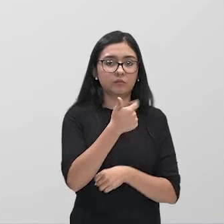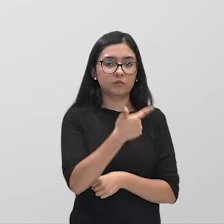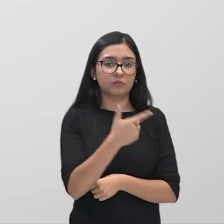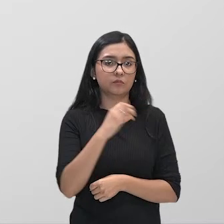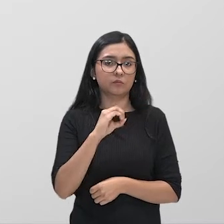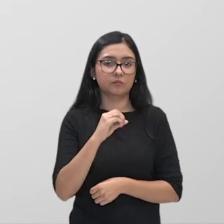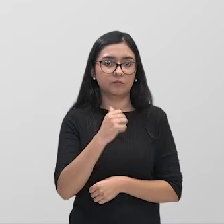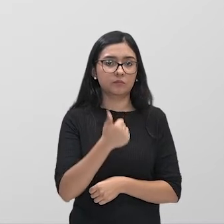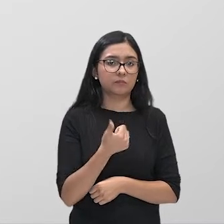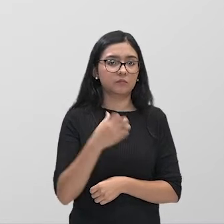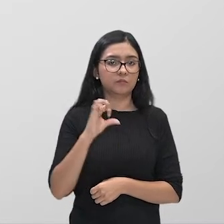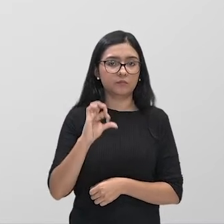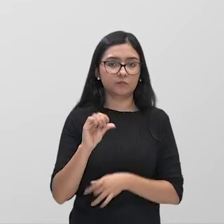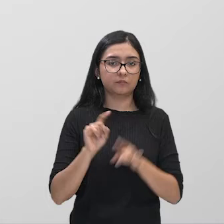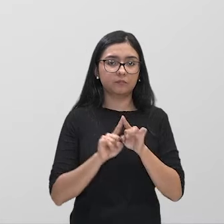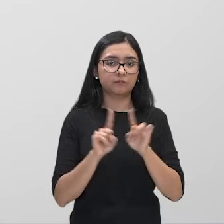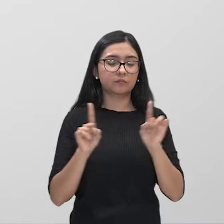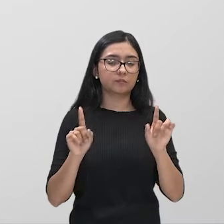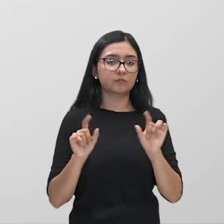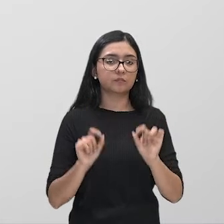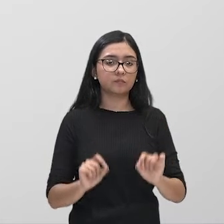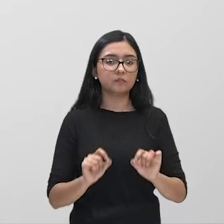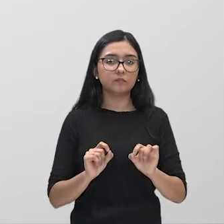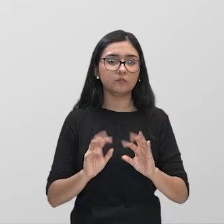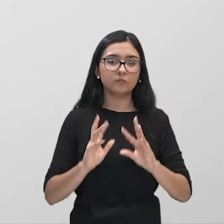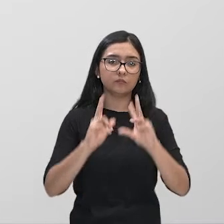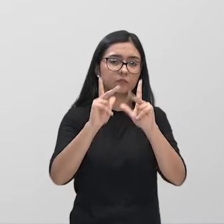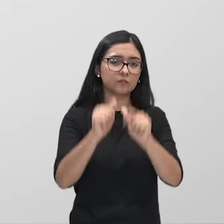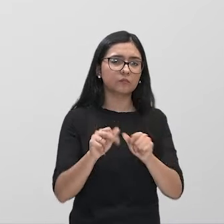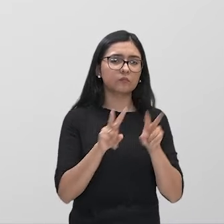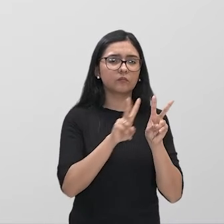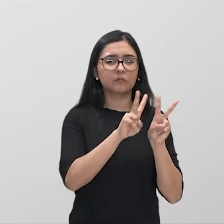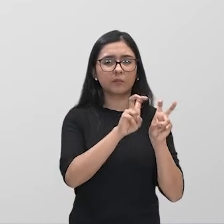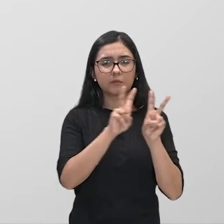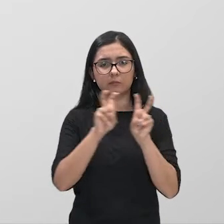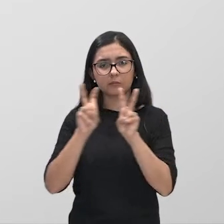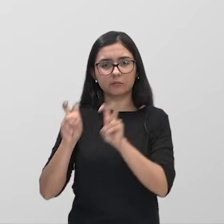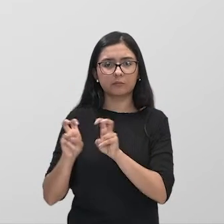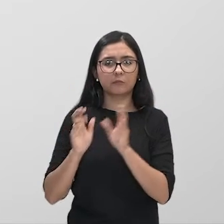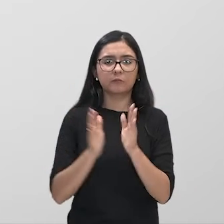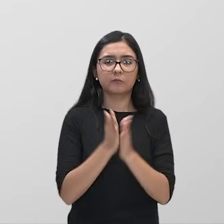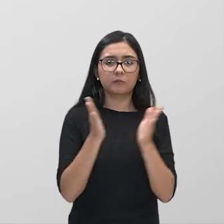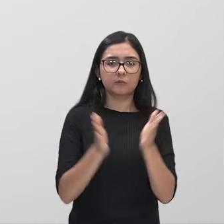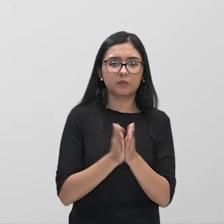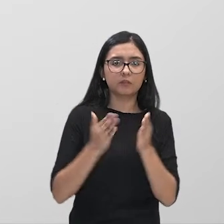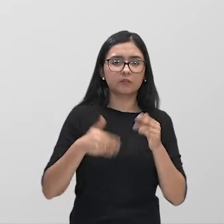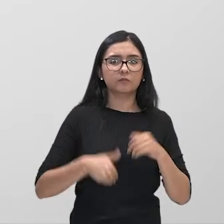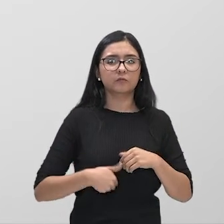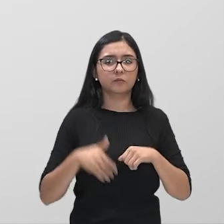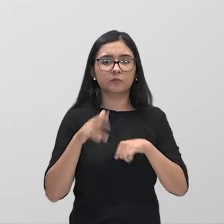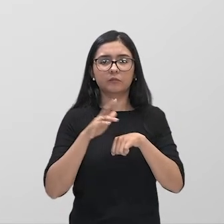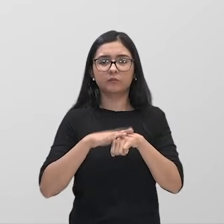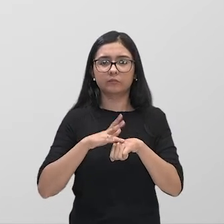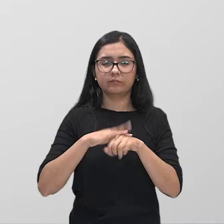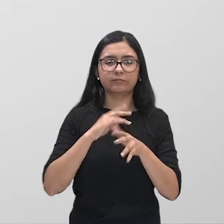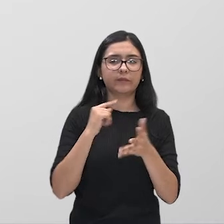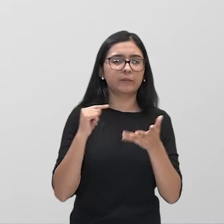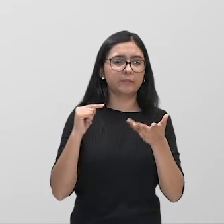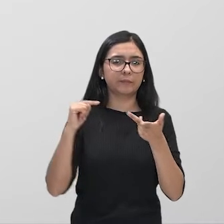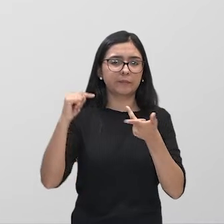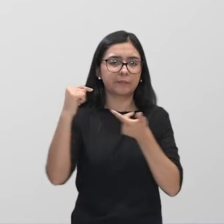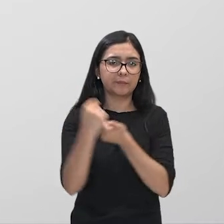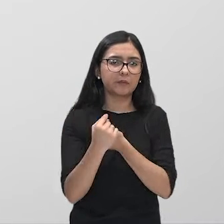2019, mas todos esses temas aí, né, pobreza, fome, doença, desigualdade, ainda